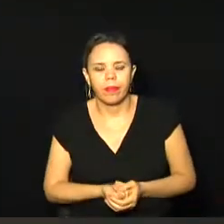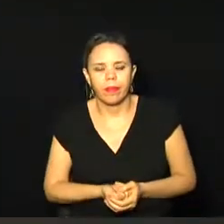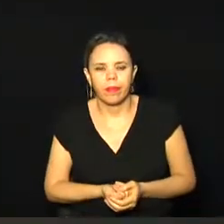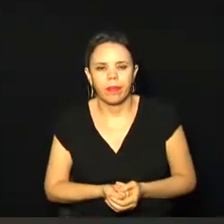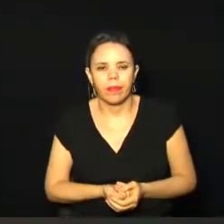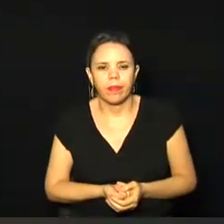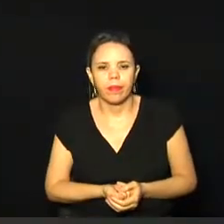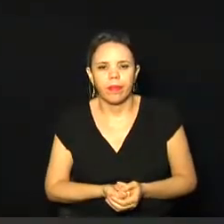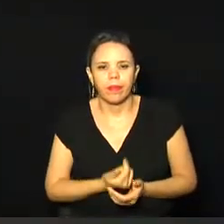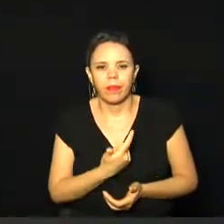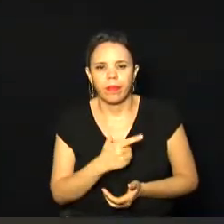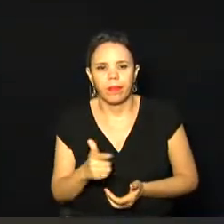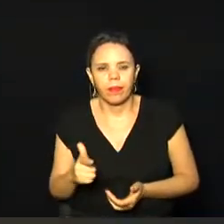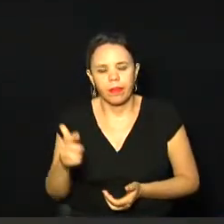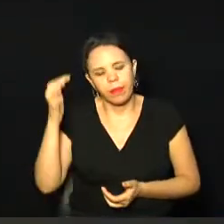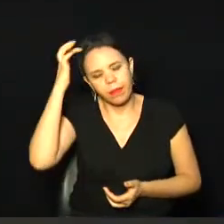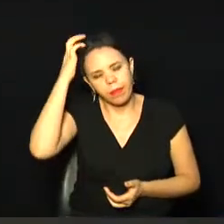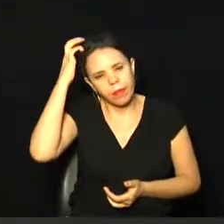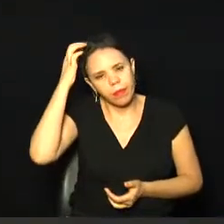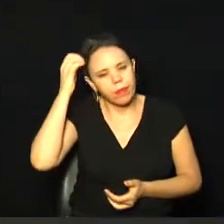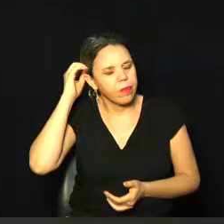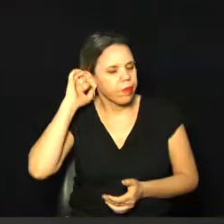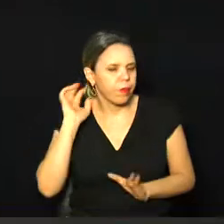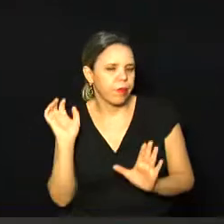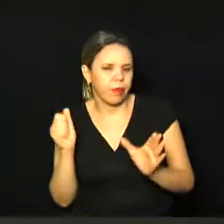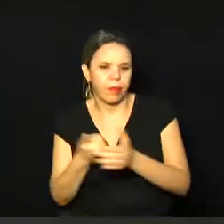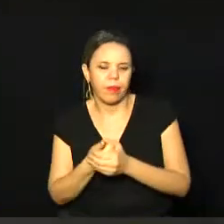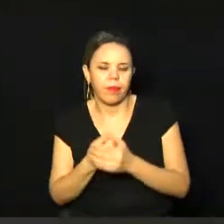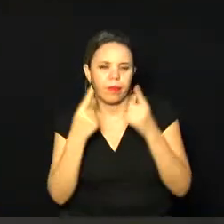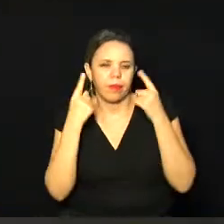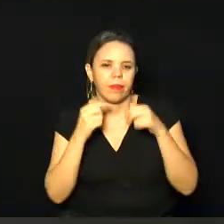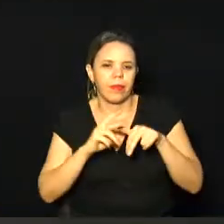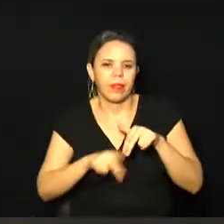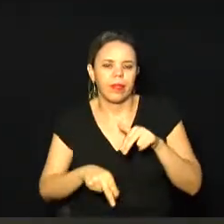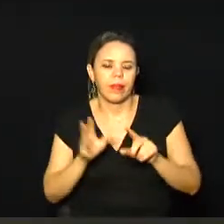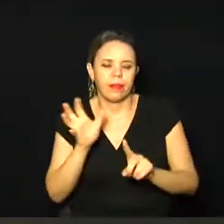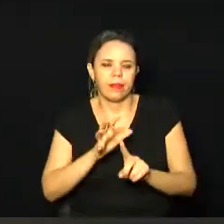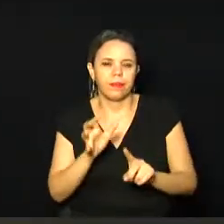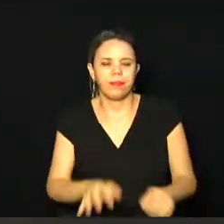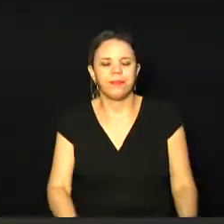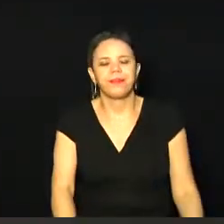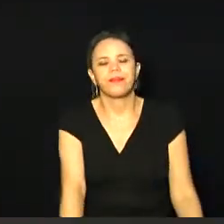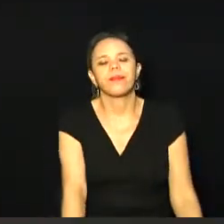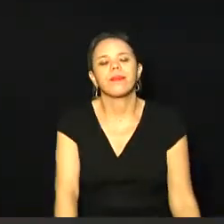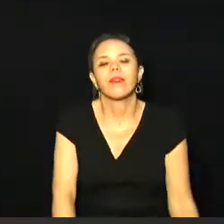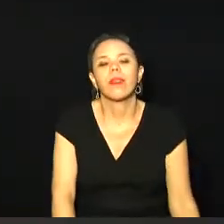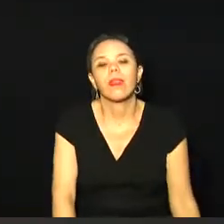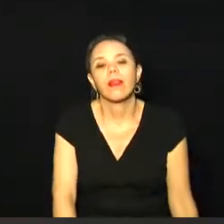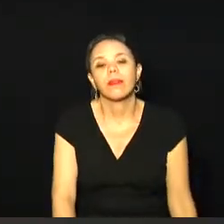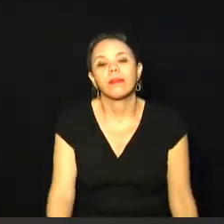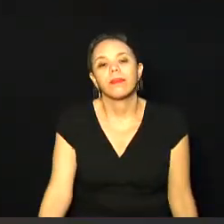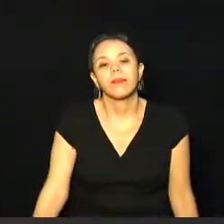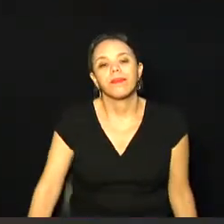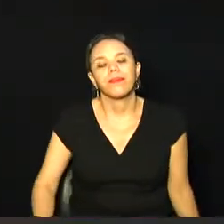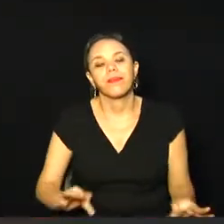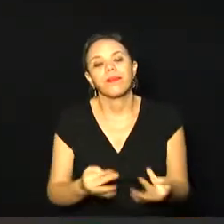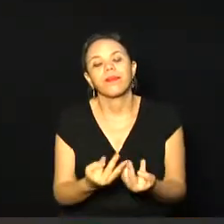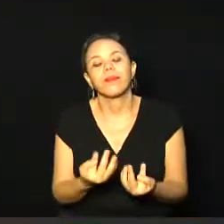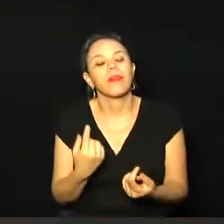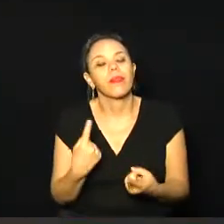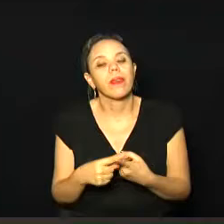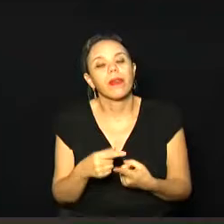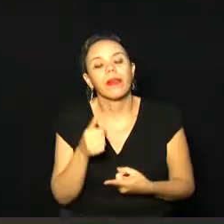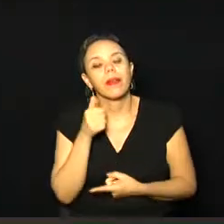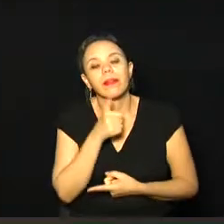Será que não tem ali mascarado uma violência de gênero ou uma violência doméstica? Por que essas